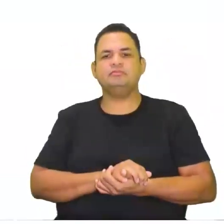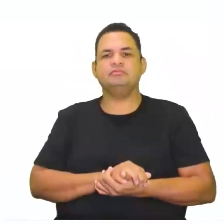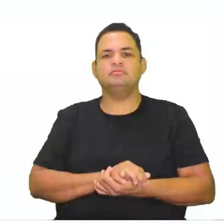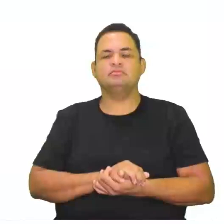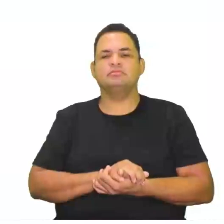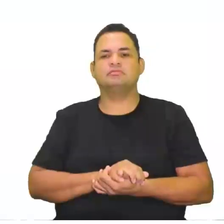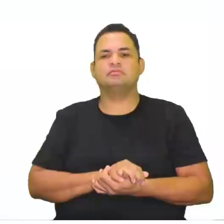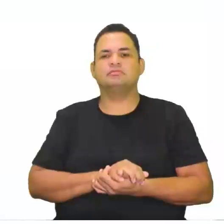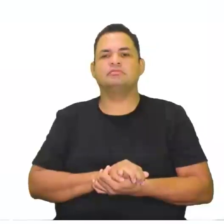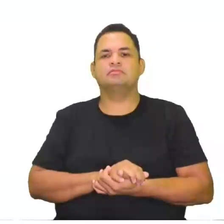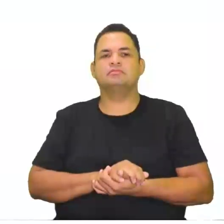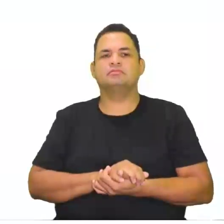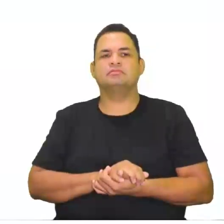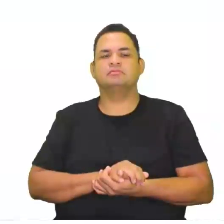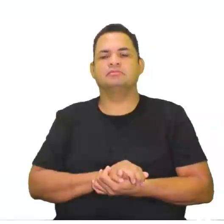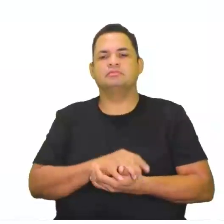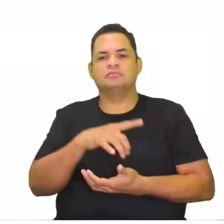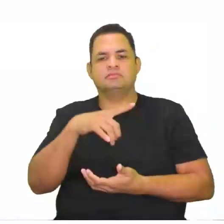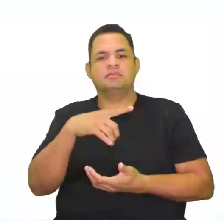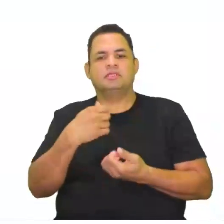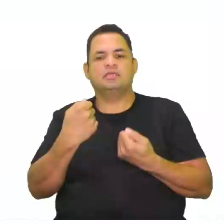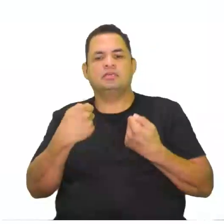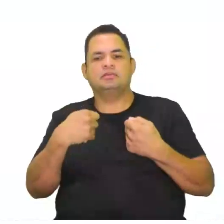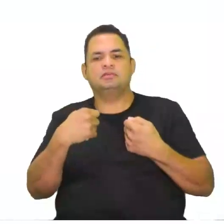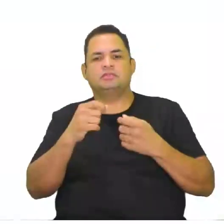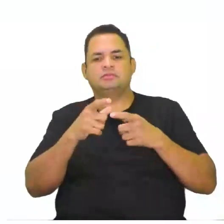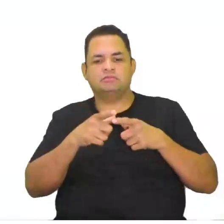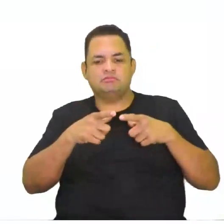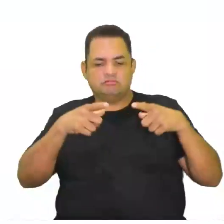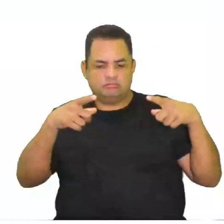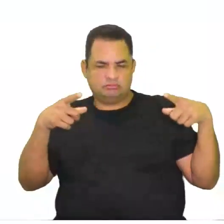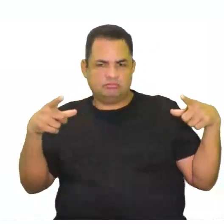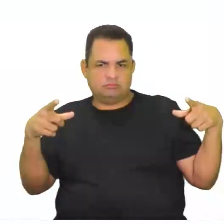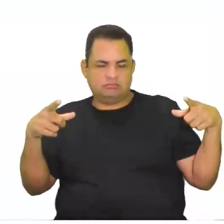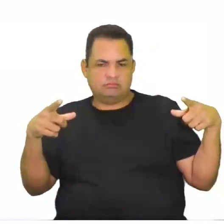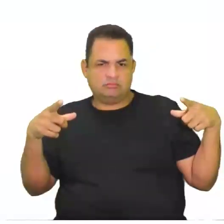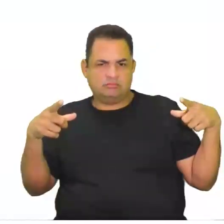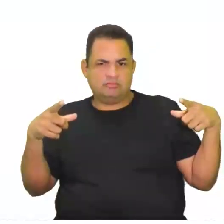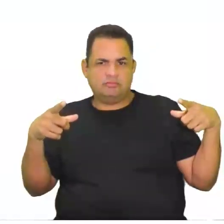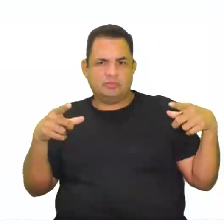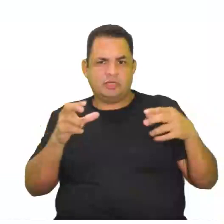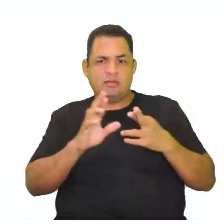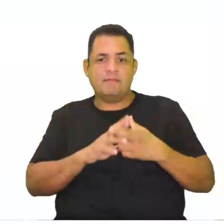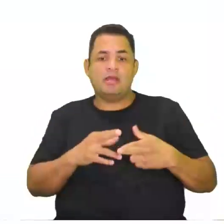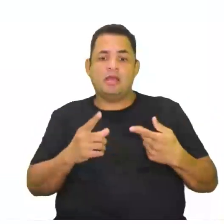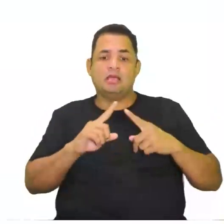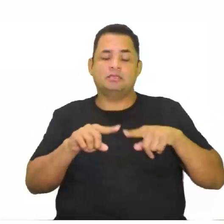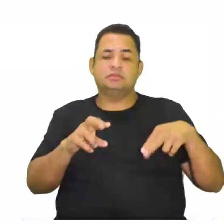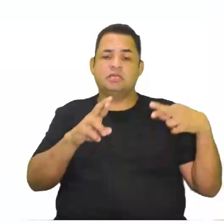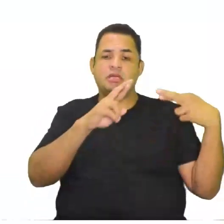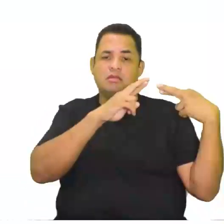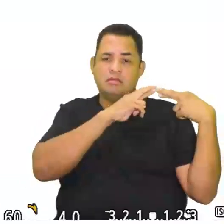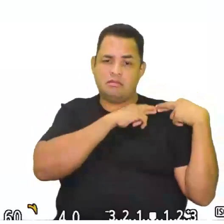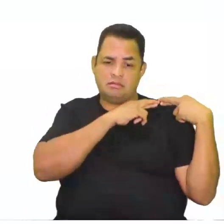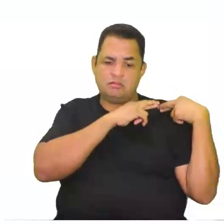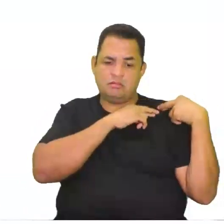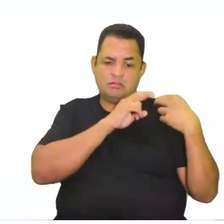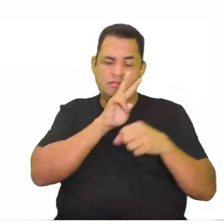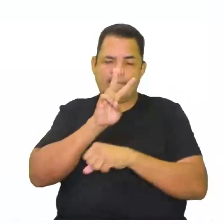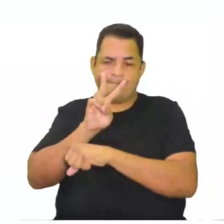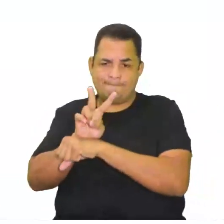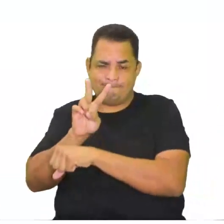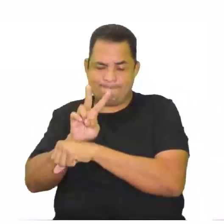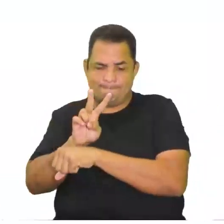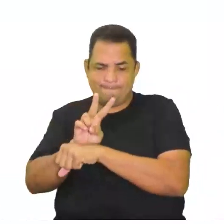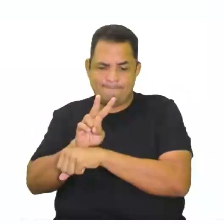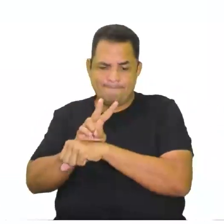meio ambiente. A gente tenha o crescimento com a responsabilidade de